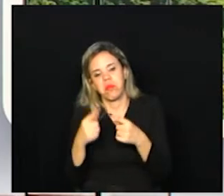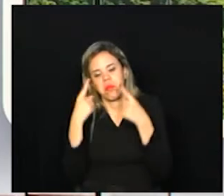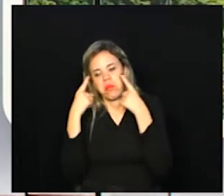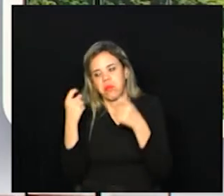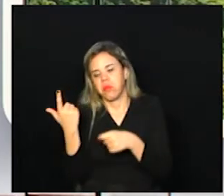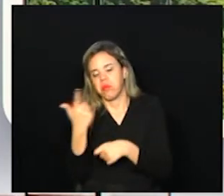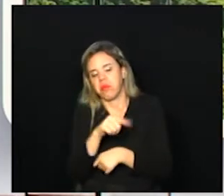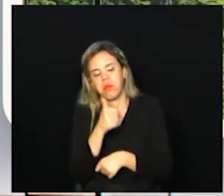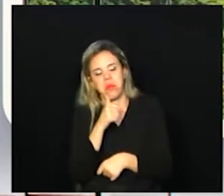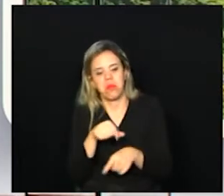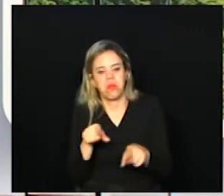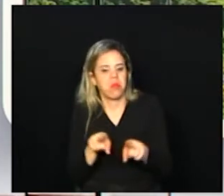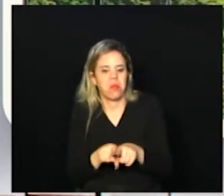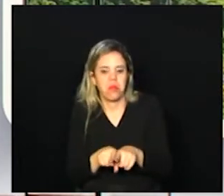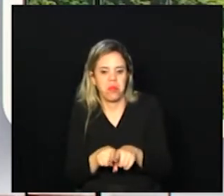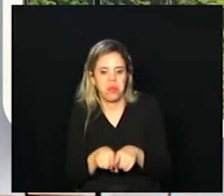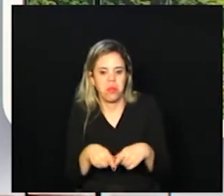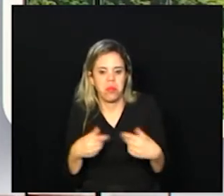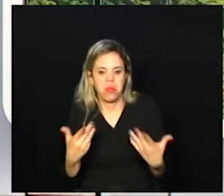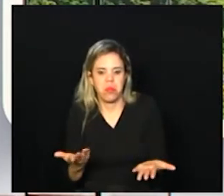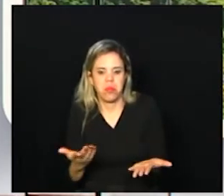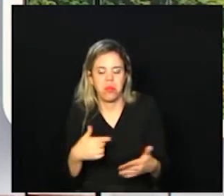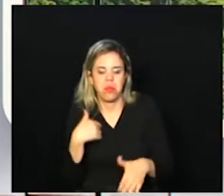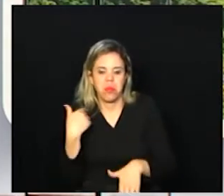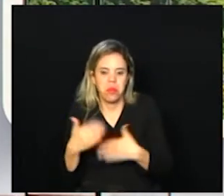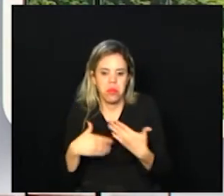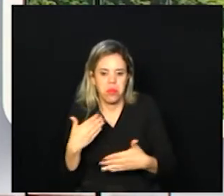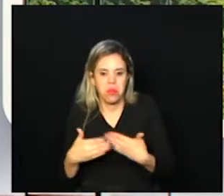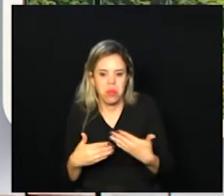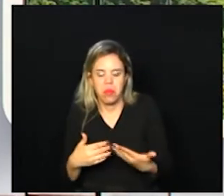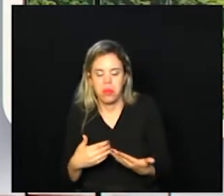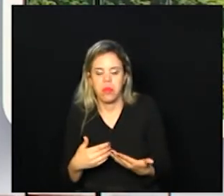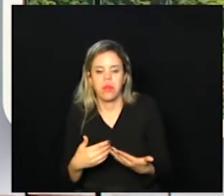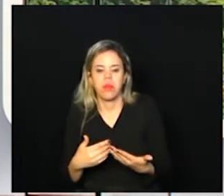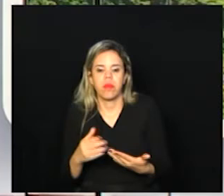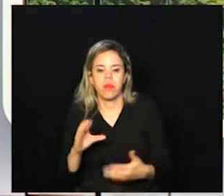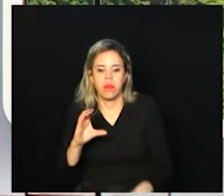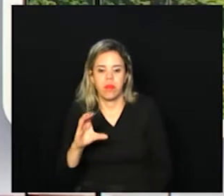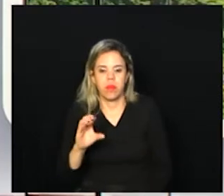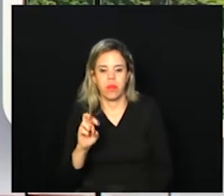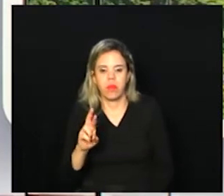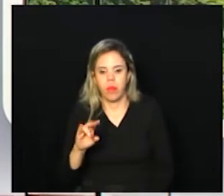outras mulheres. Então, esse processo também, né, do CERAV, da